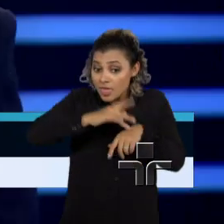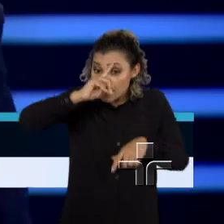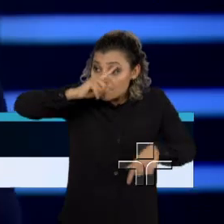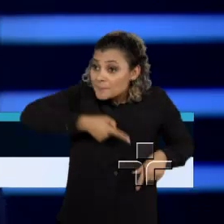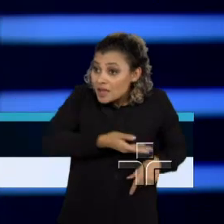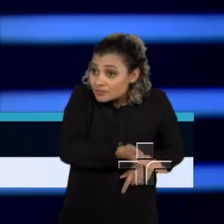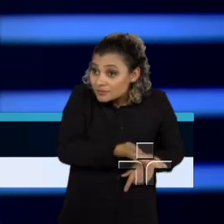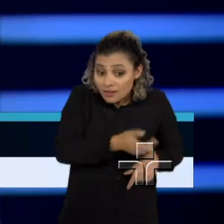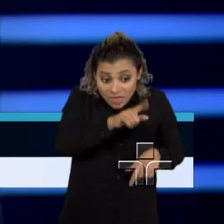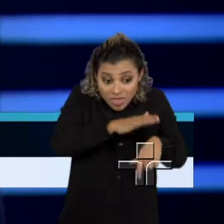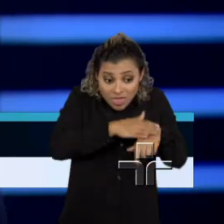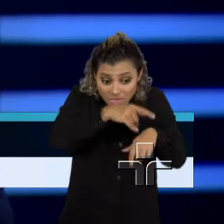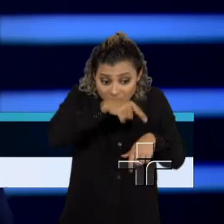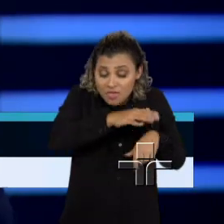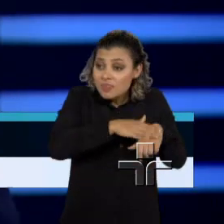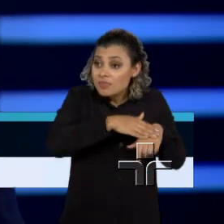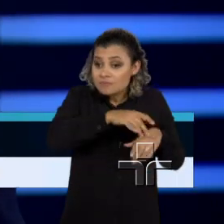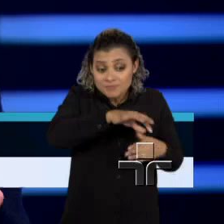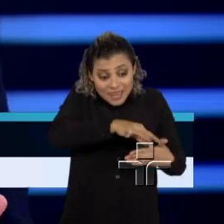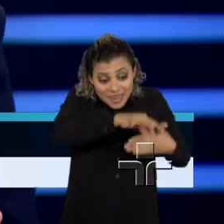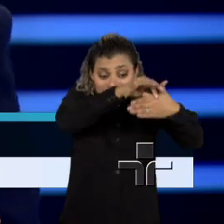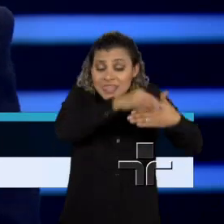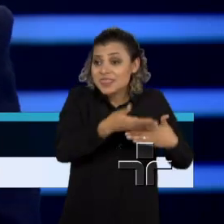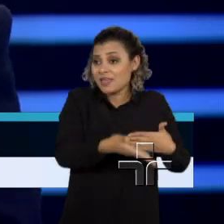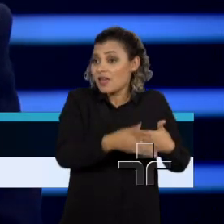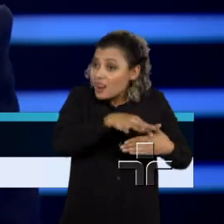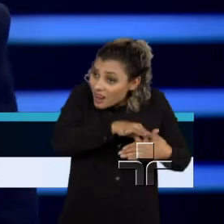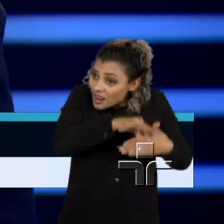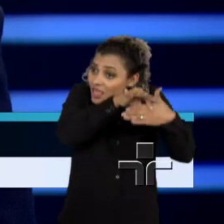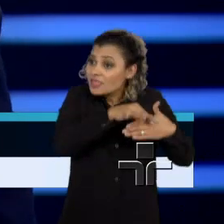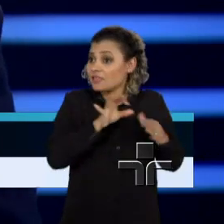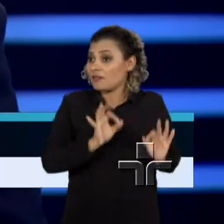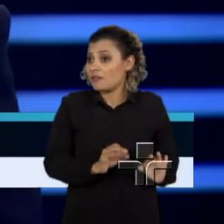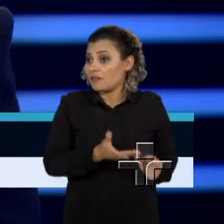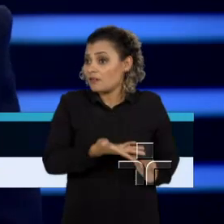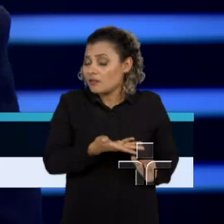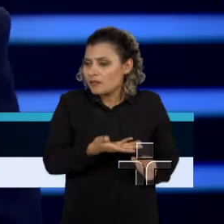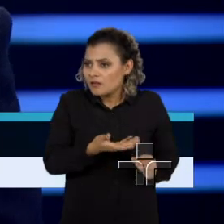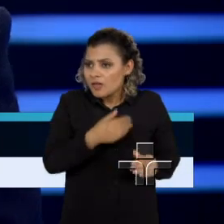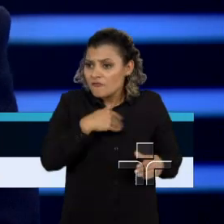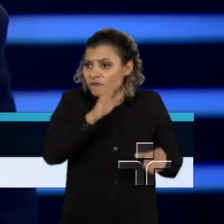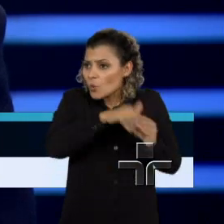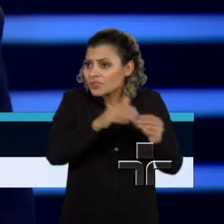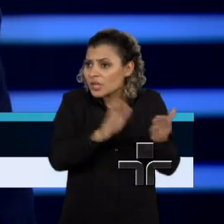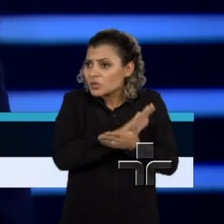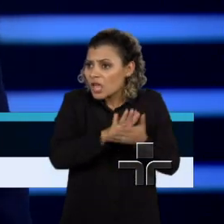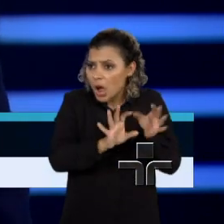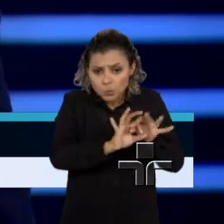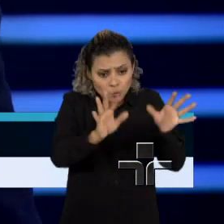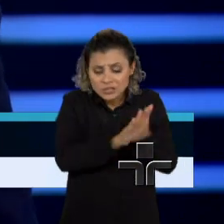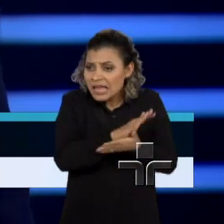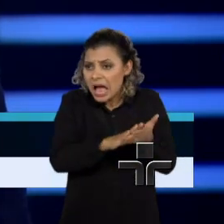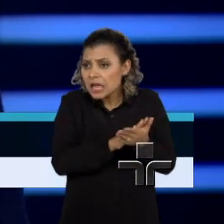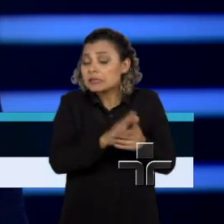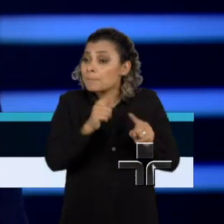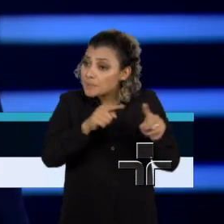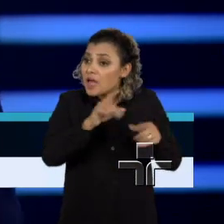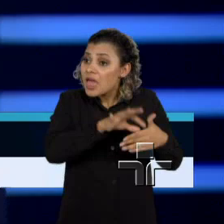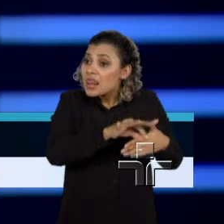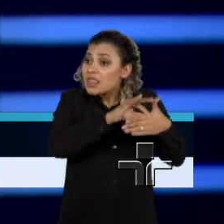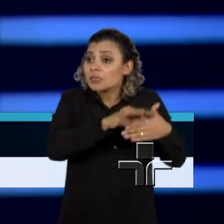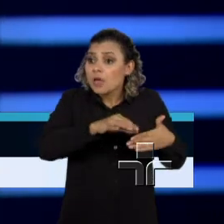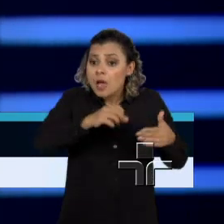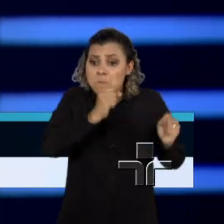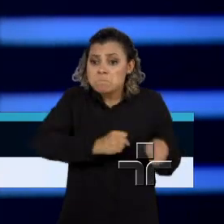ilegítima, ele está, na verdade, a origem desse problema, ele é uma autoridade ilegítima, ele não foi eleito, não foi autorizado esse tipo, ele tem um abuso de poder